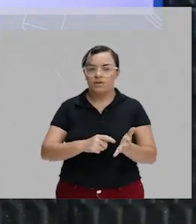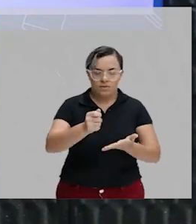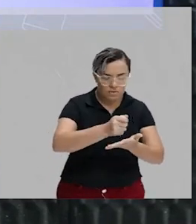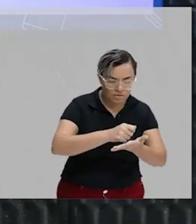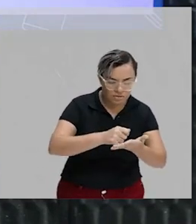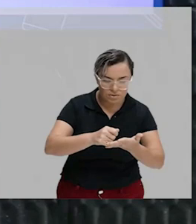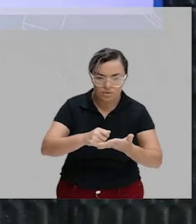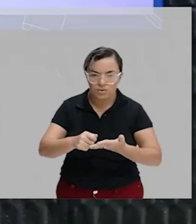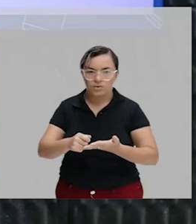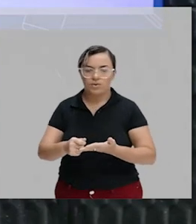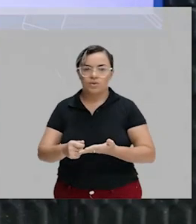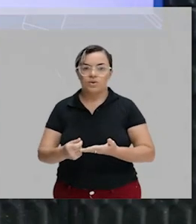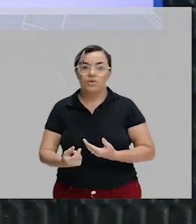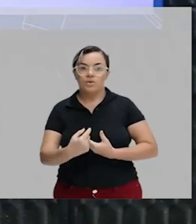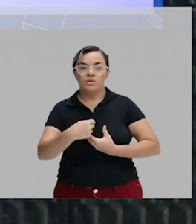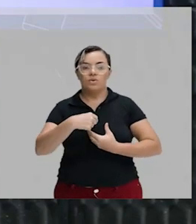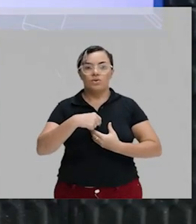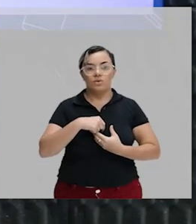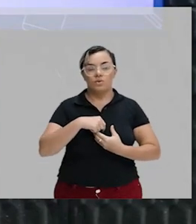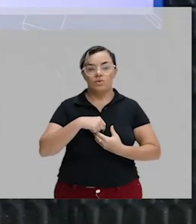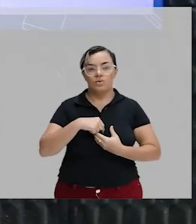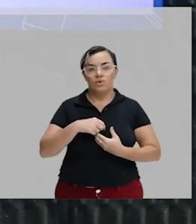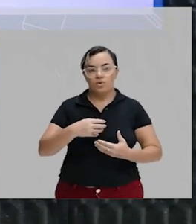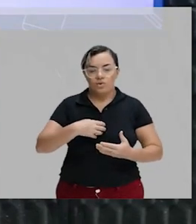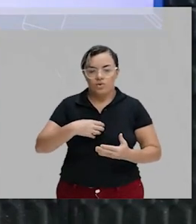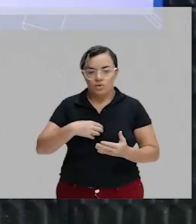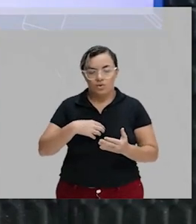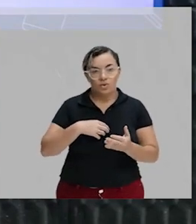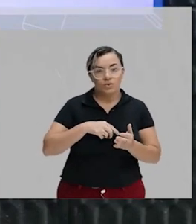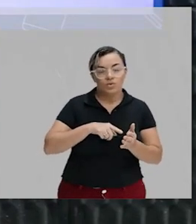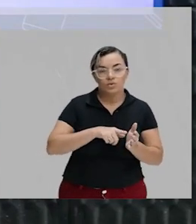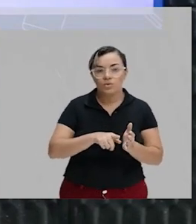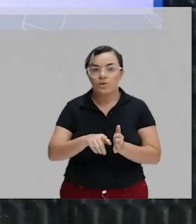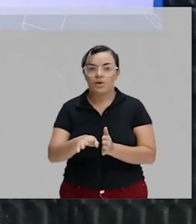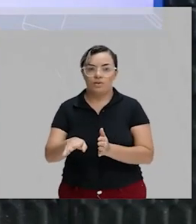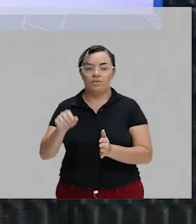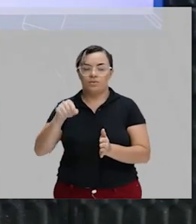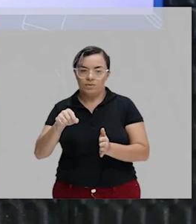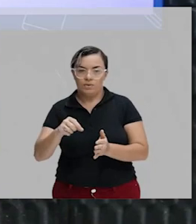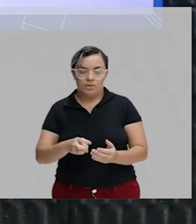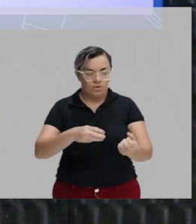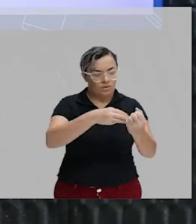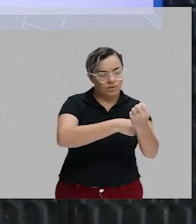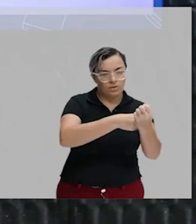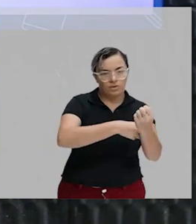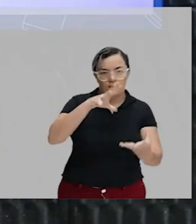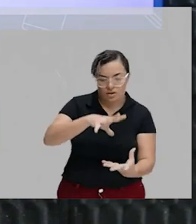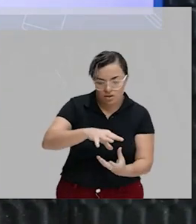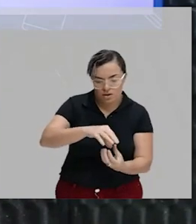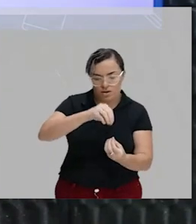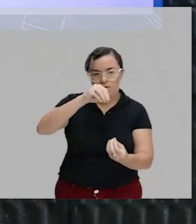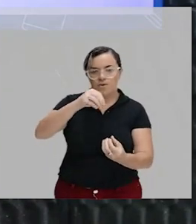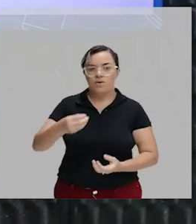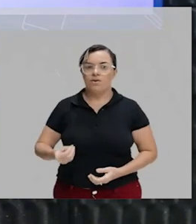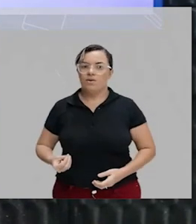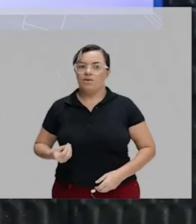eu lírico E mais uma vez aqui mostrando que mistérios da alma e da vida não